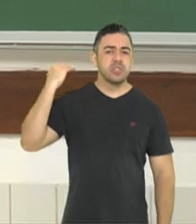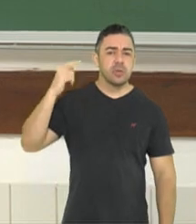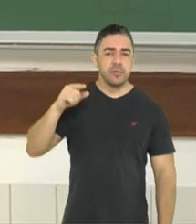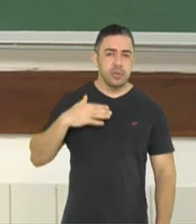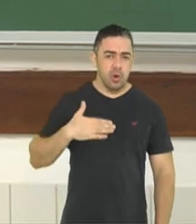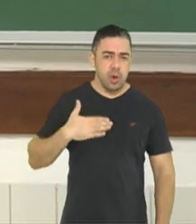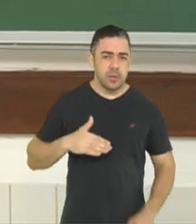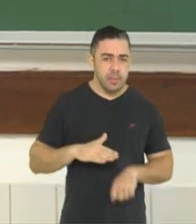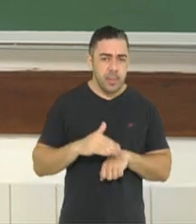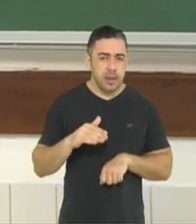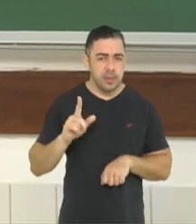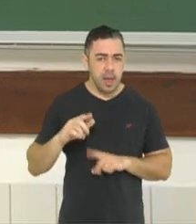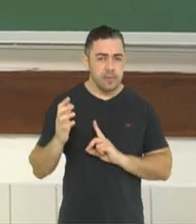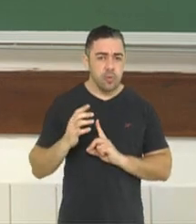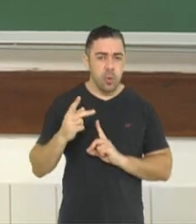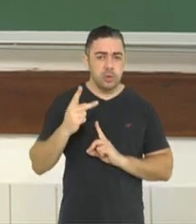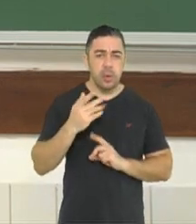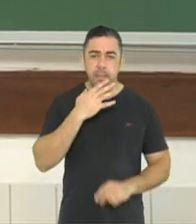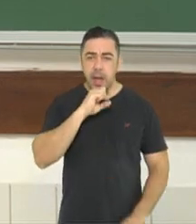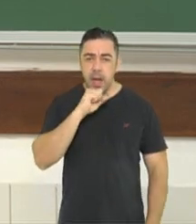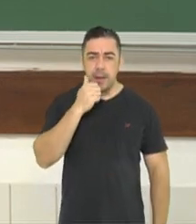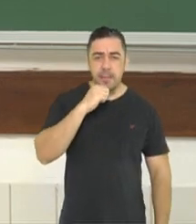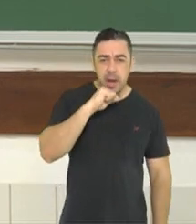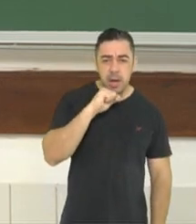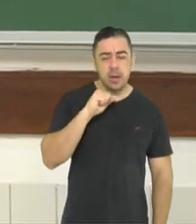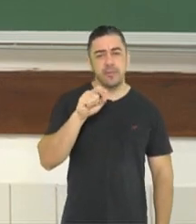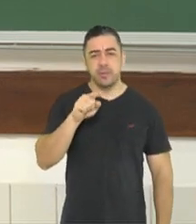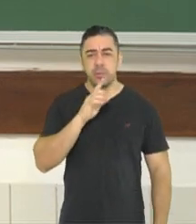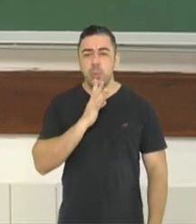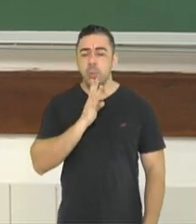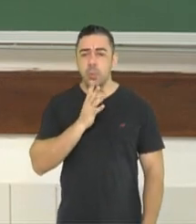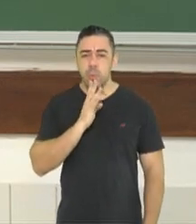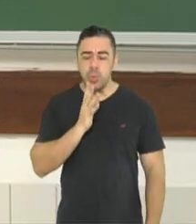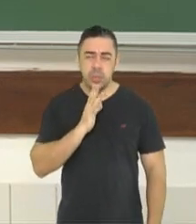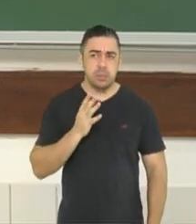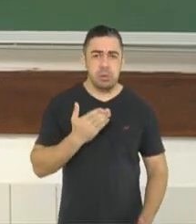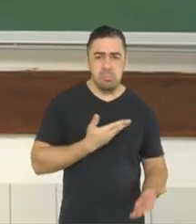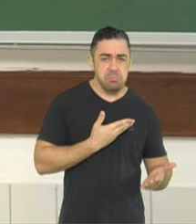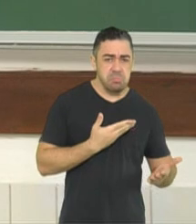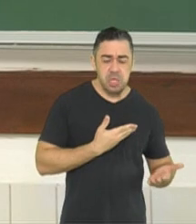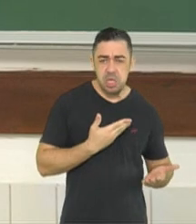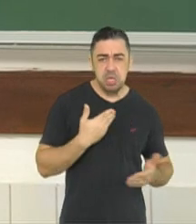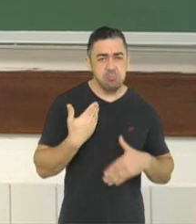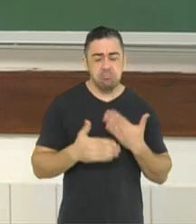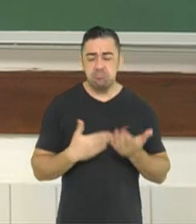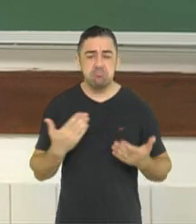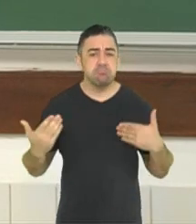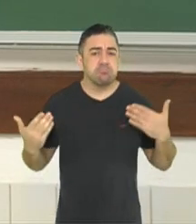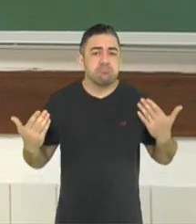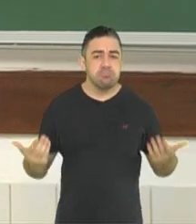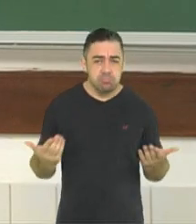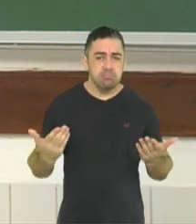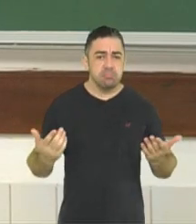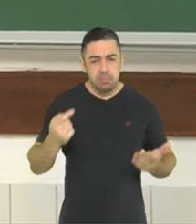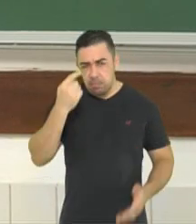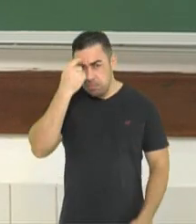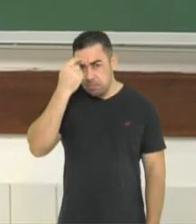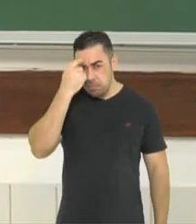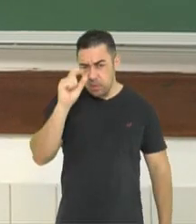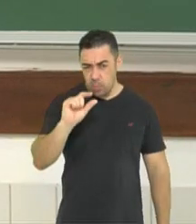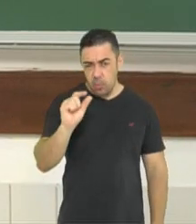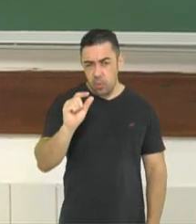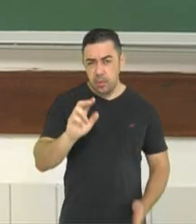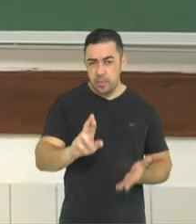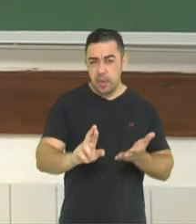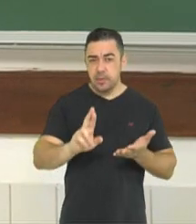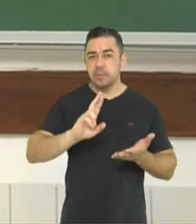são influência da sua família, você conheceu através de alguém, de um amigo, de um parente? Pensa um pouquinho